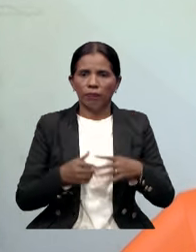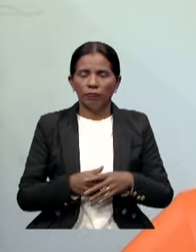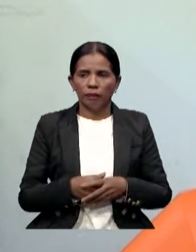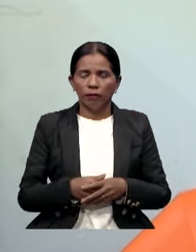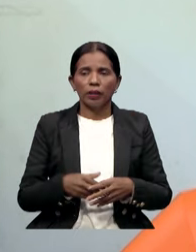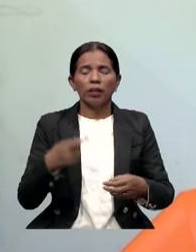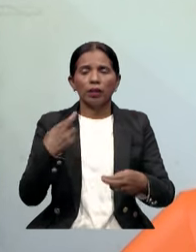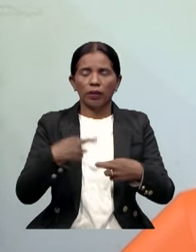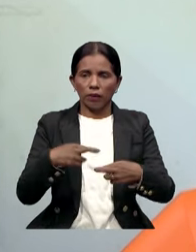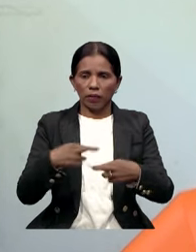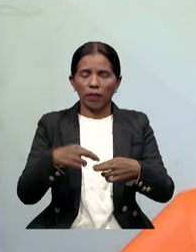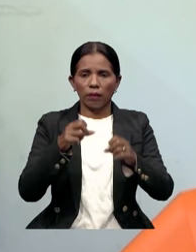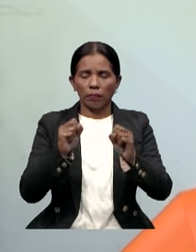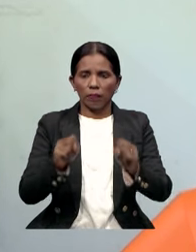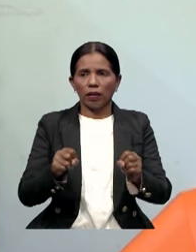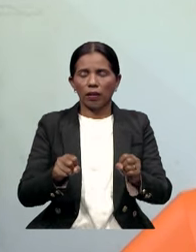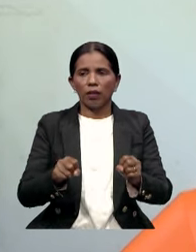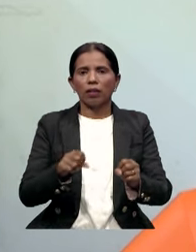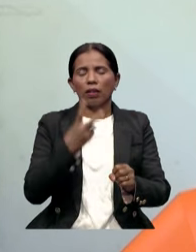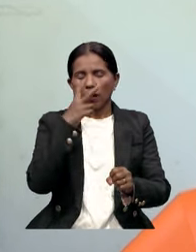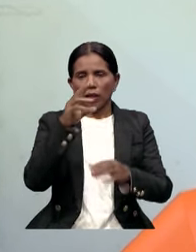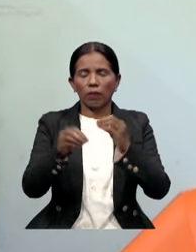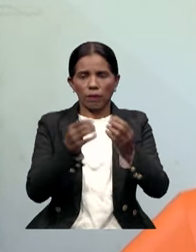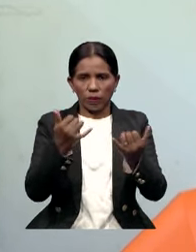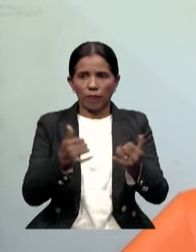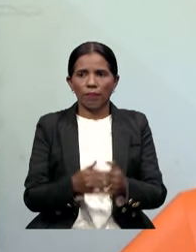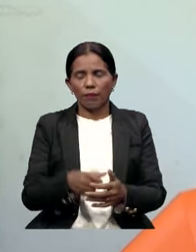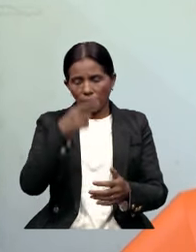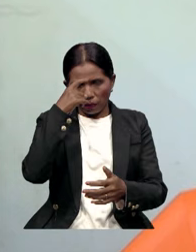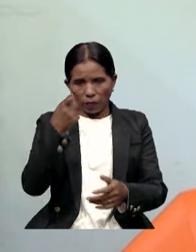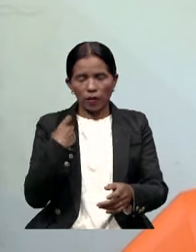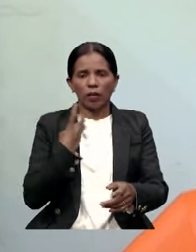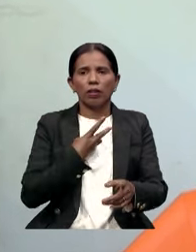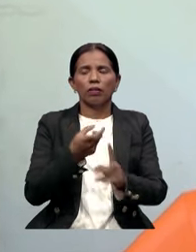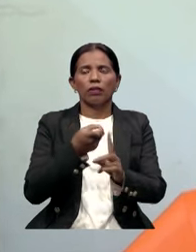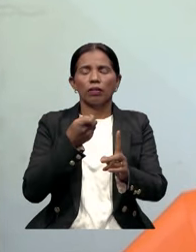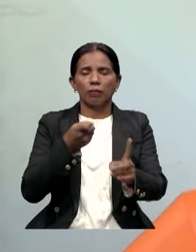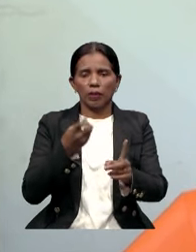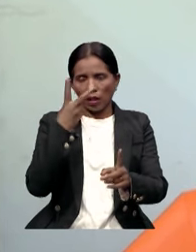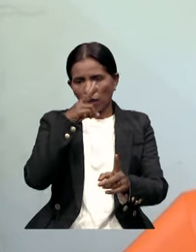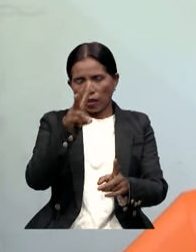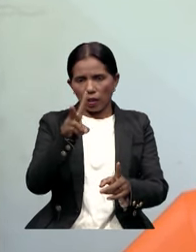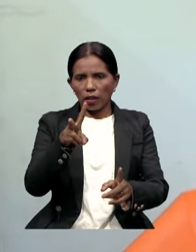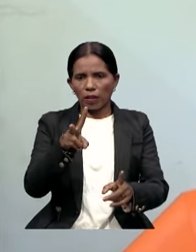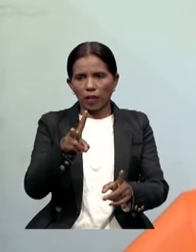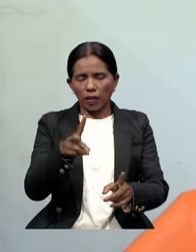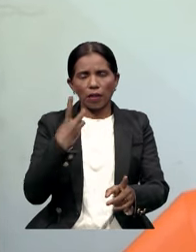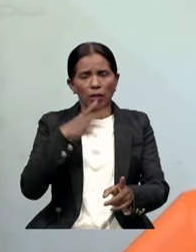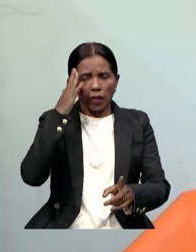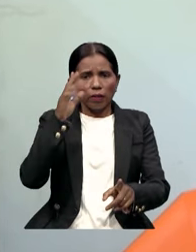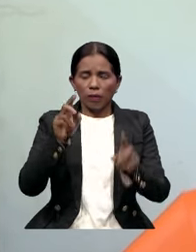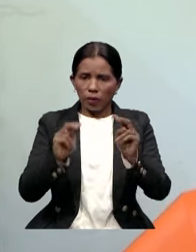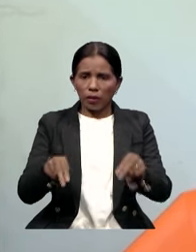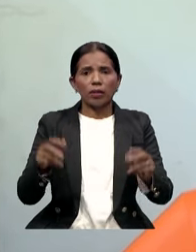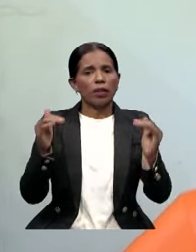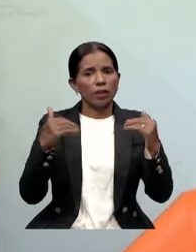risco ruma beli ya solusan hamutu ba situ sansarne tamen ema kusi parti aminia punto di vista no enkata precisa ia